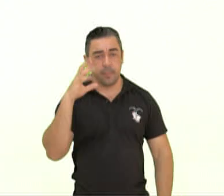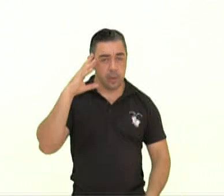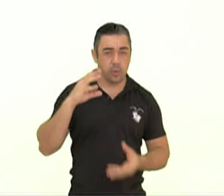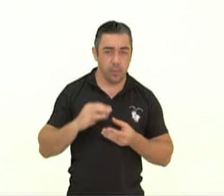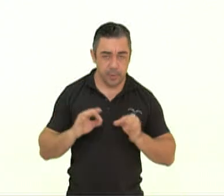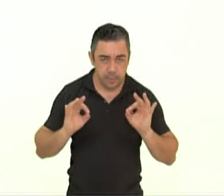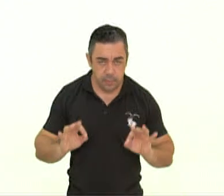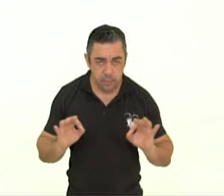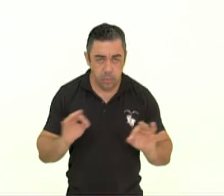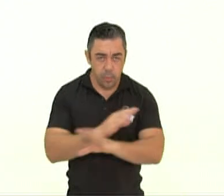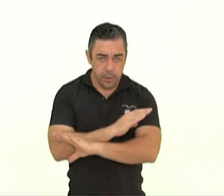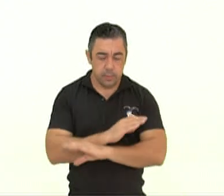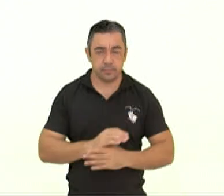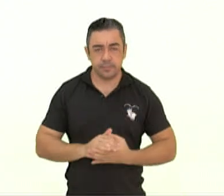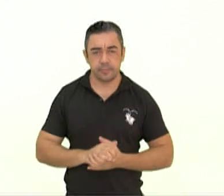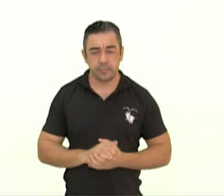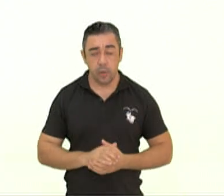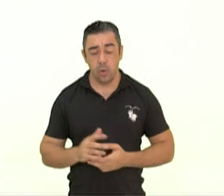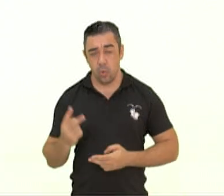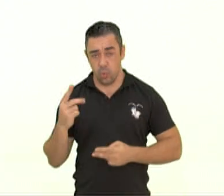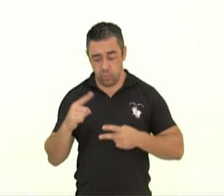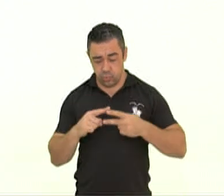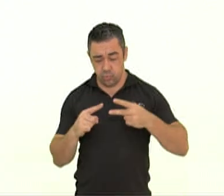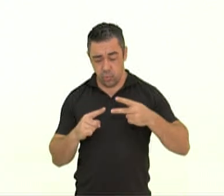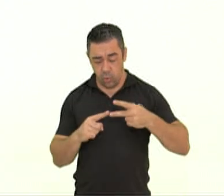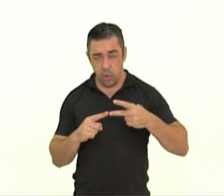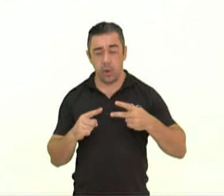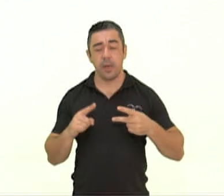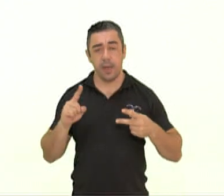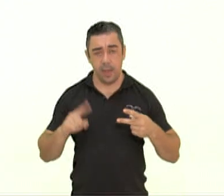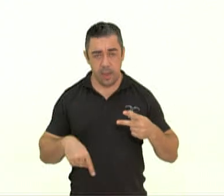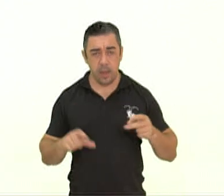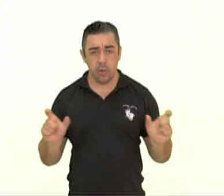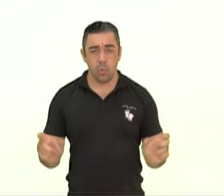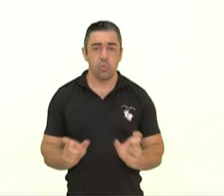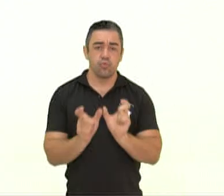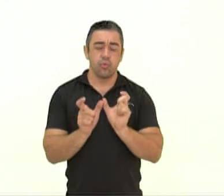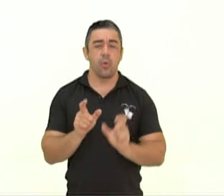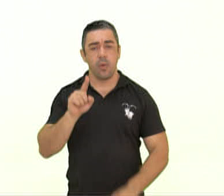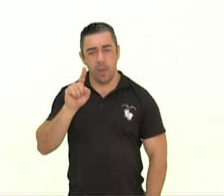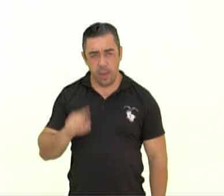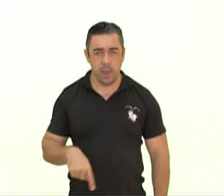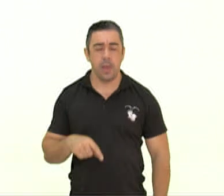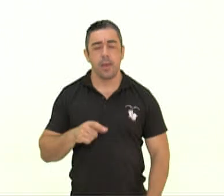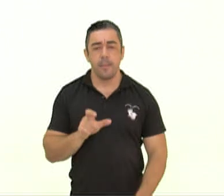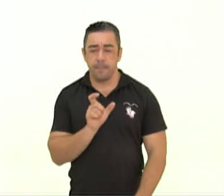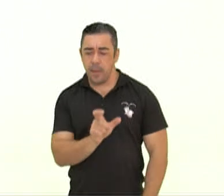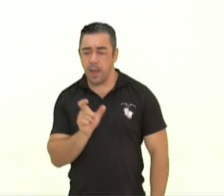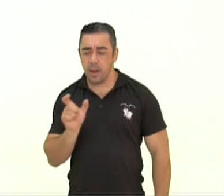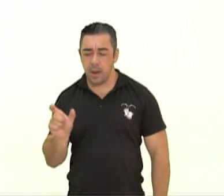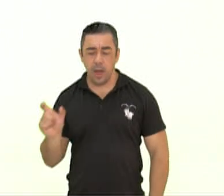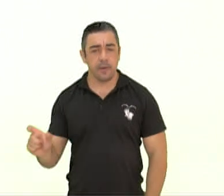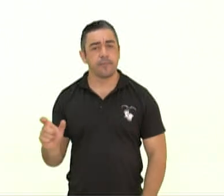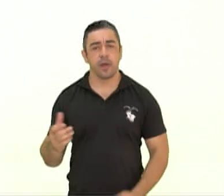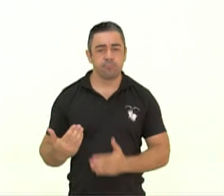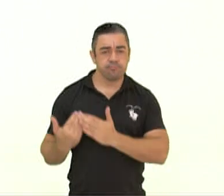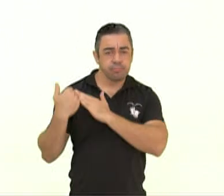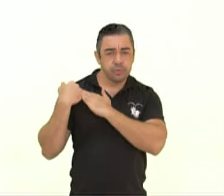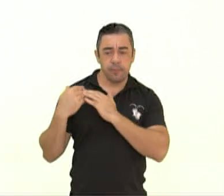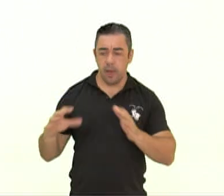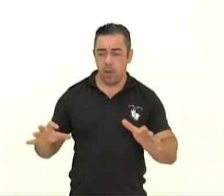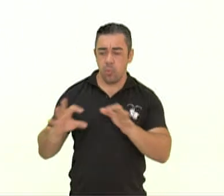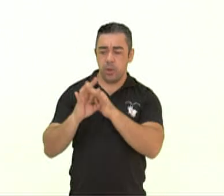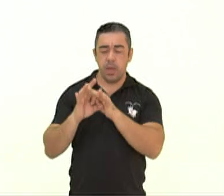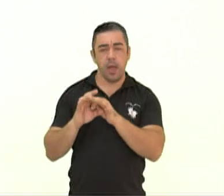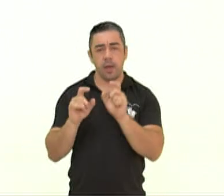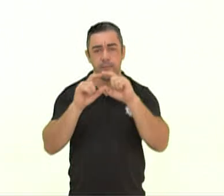ser completo. Em ambos os casos, as conjunções é que geralmente serão as palavras responsáveis por ligar